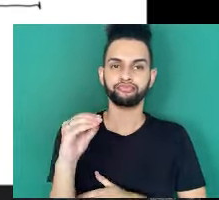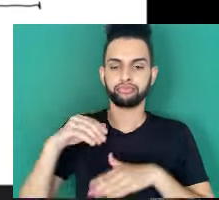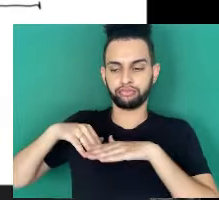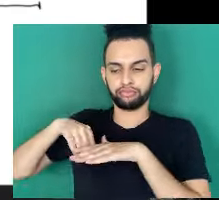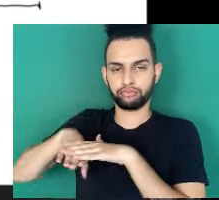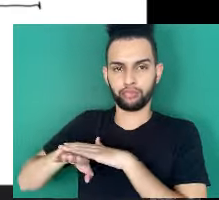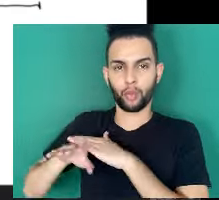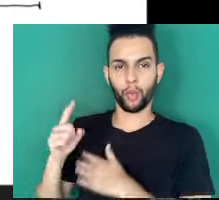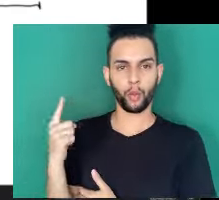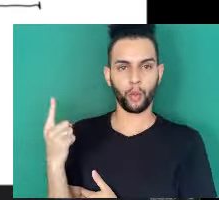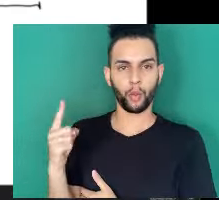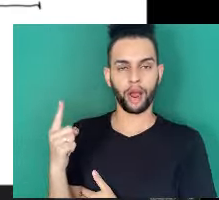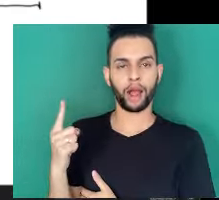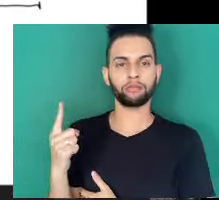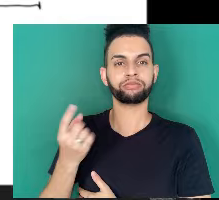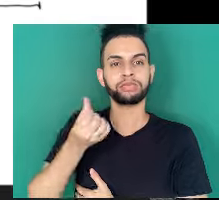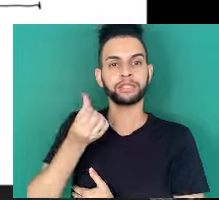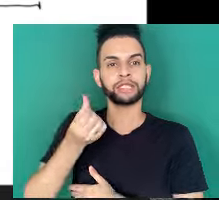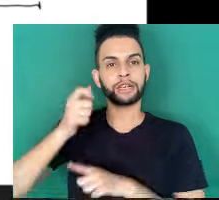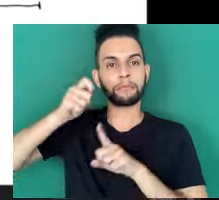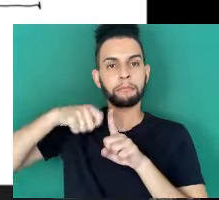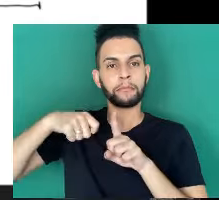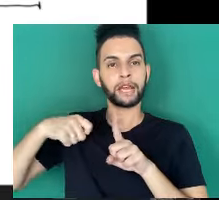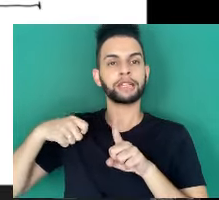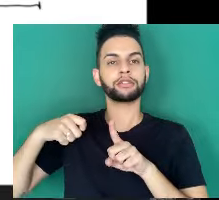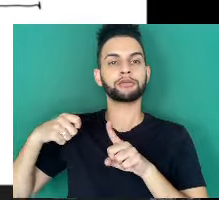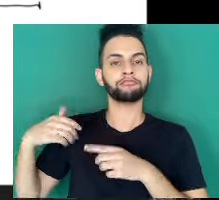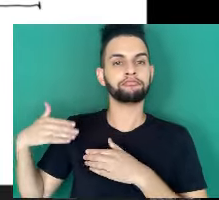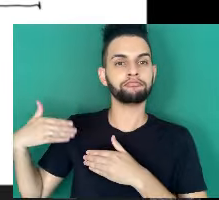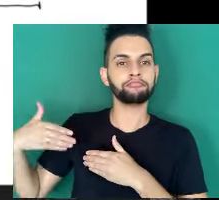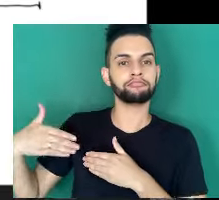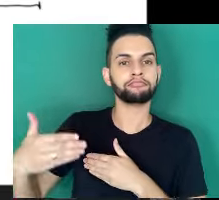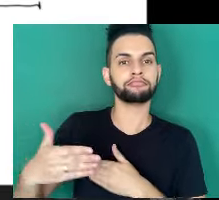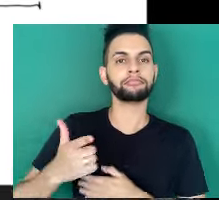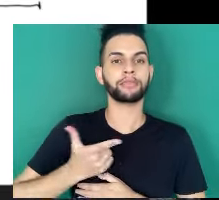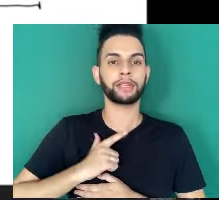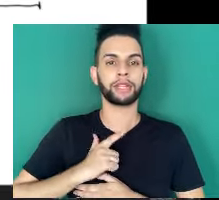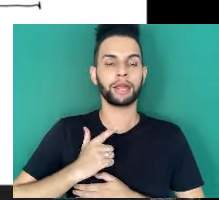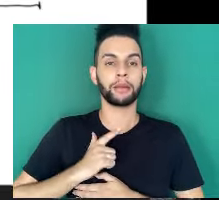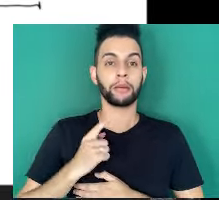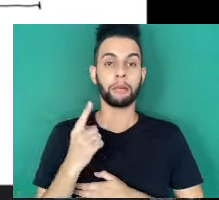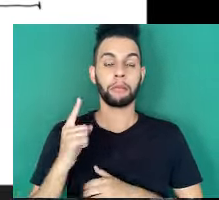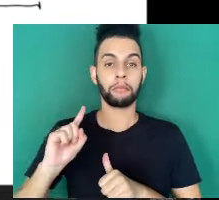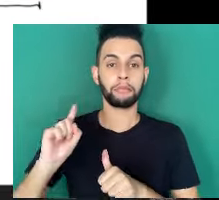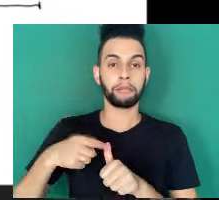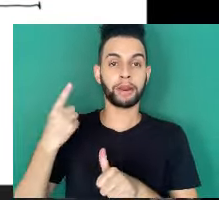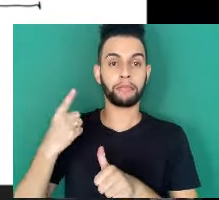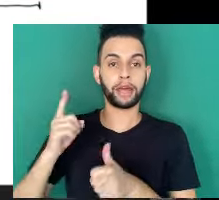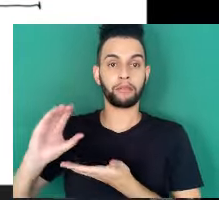R$1, né? Passados 6 meses, eu vou ter um primeiro montante